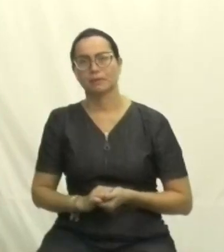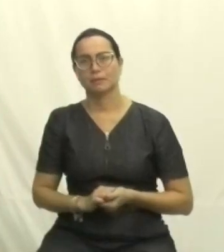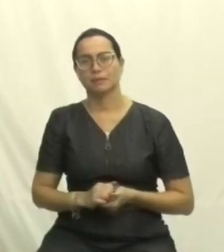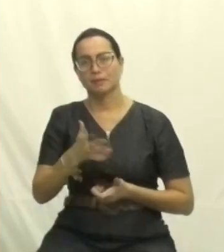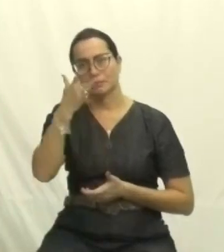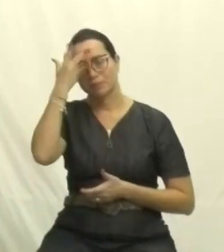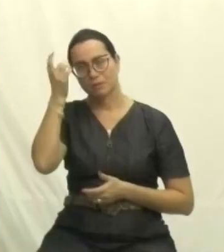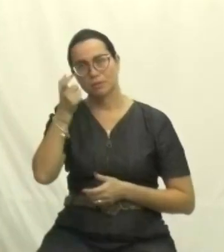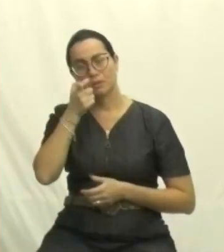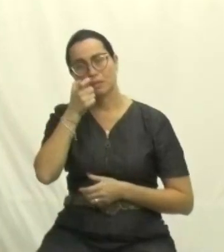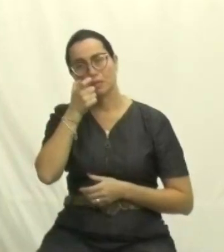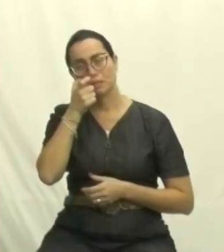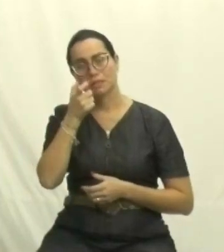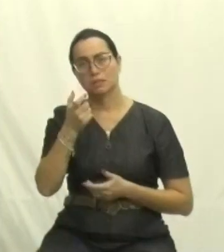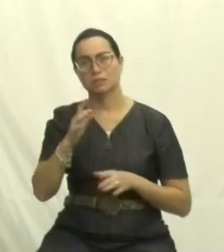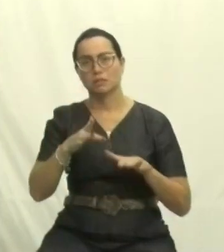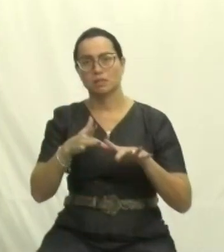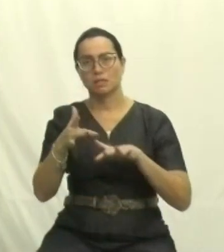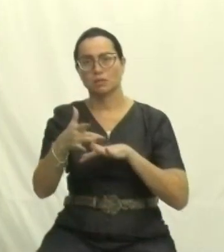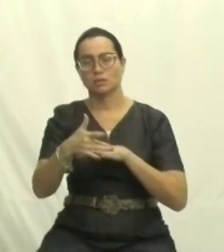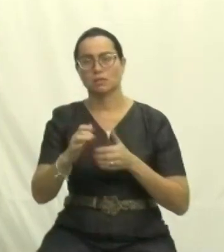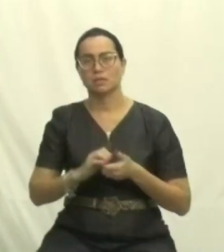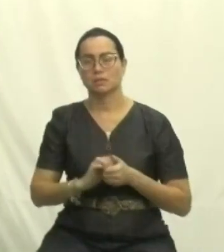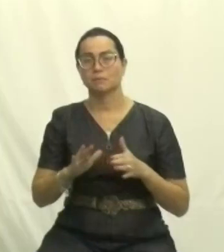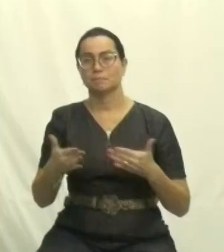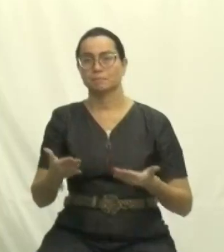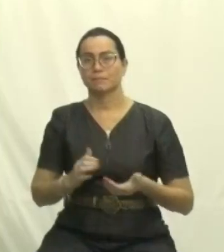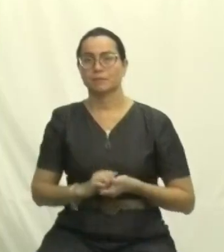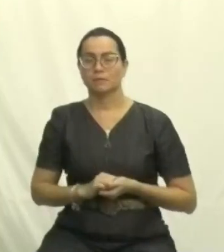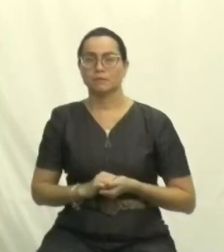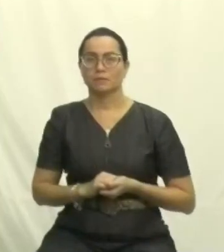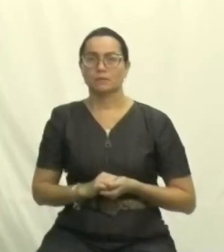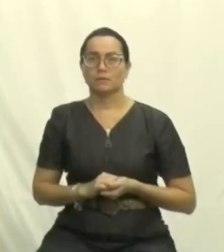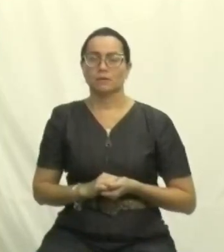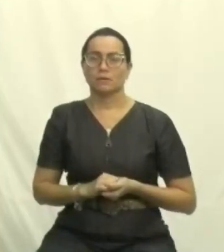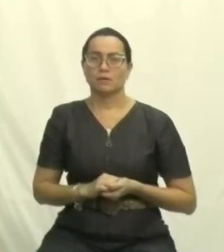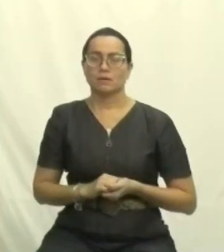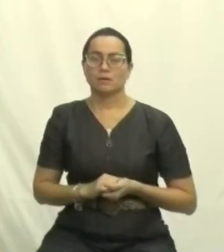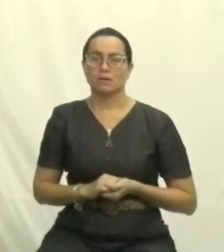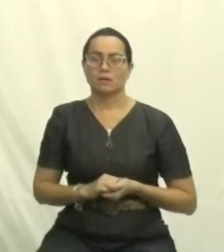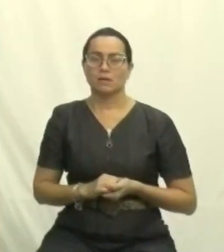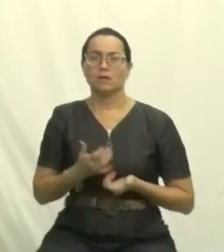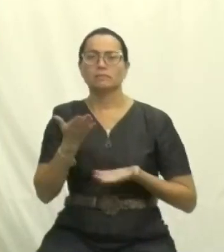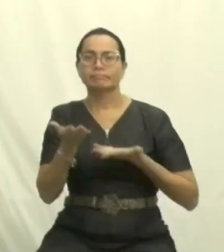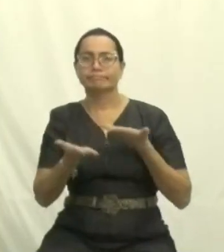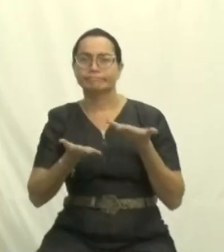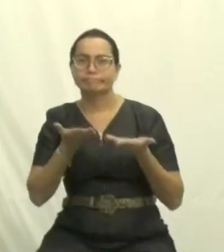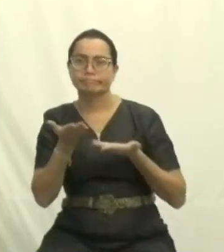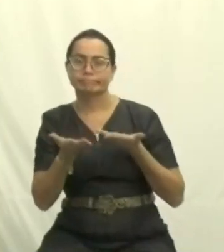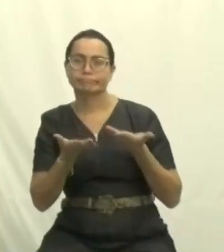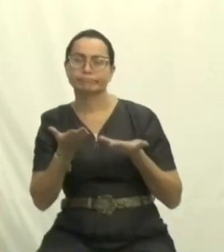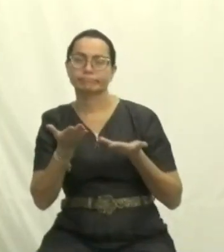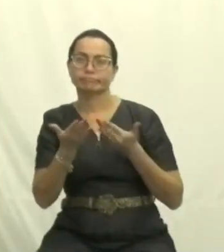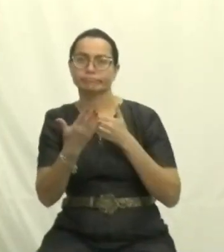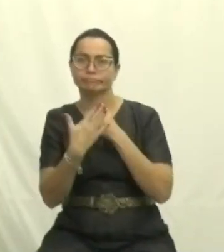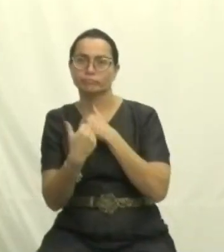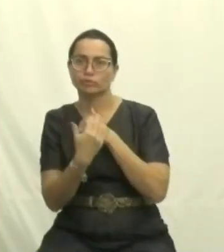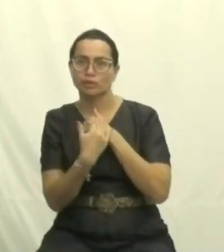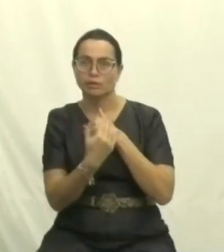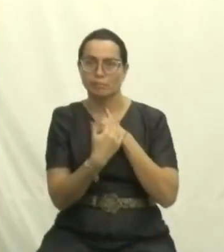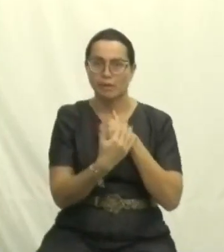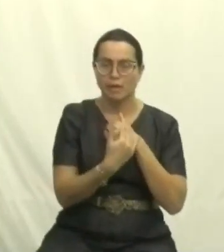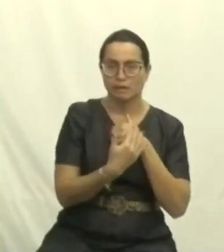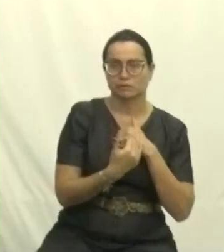nos assiste pelas redes sociais. Olha, atendendo aí aos chamados de moradoras do